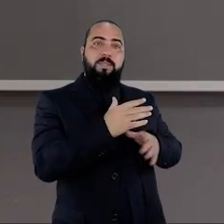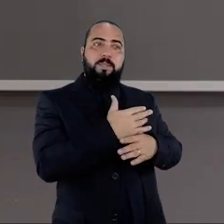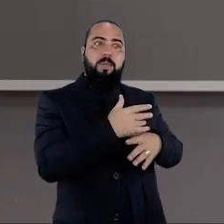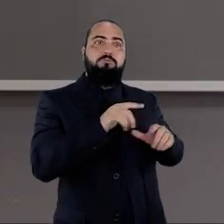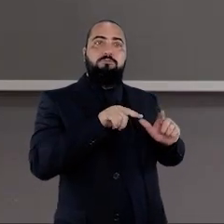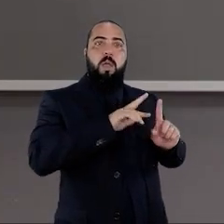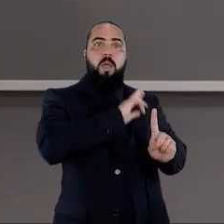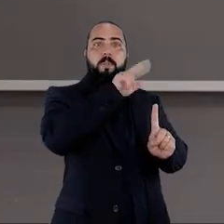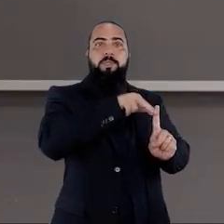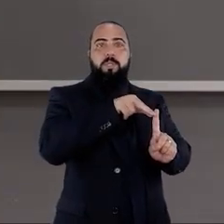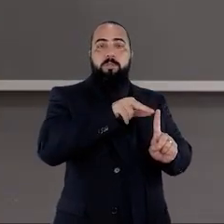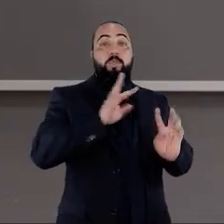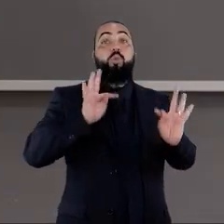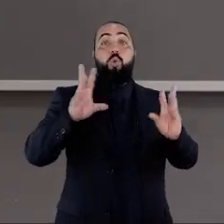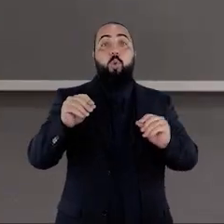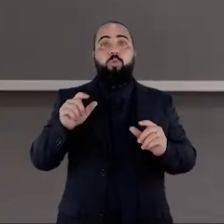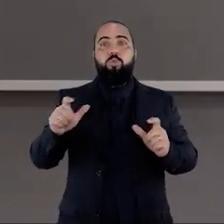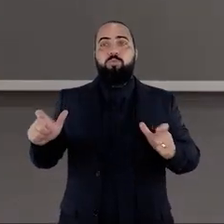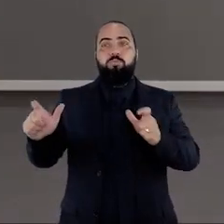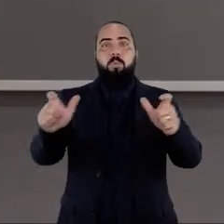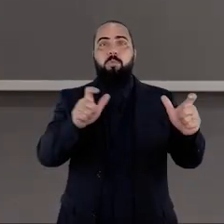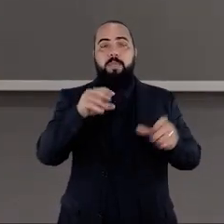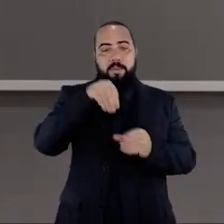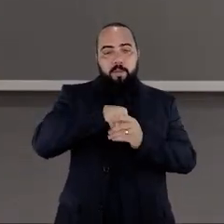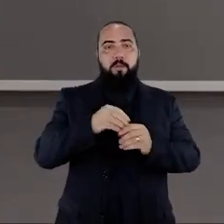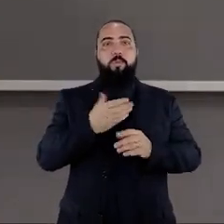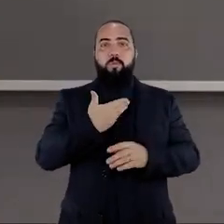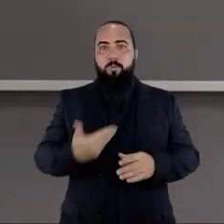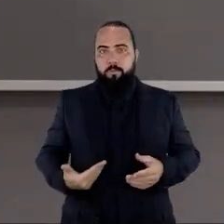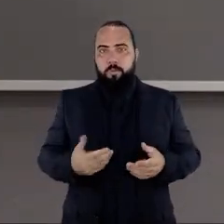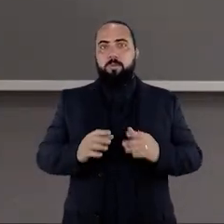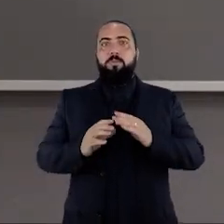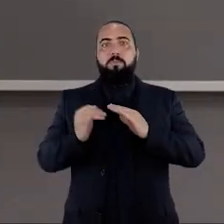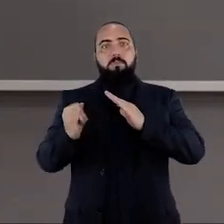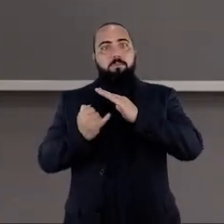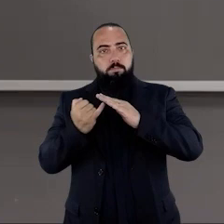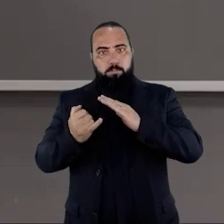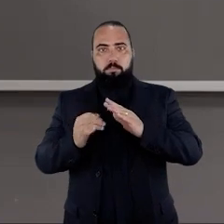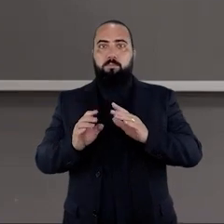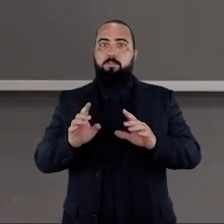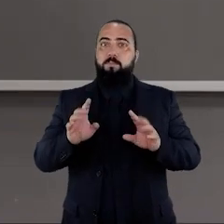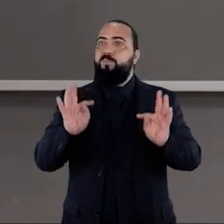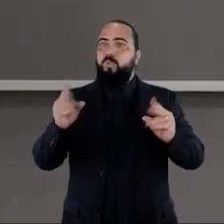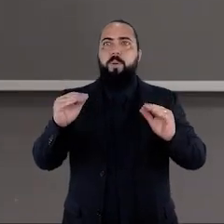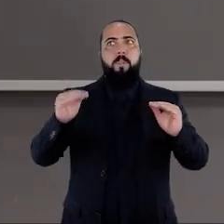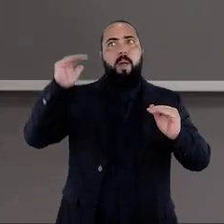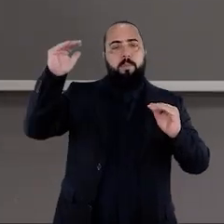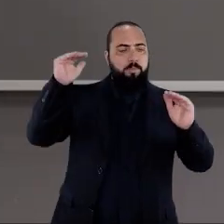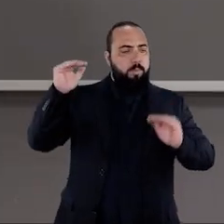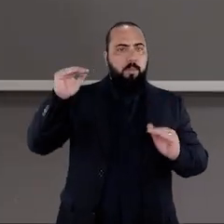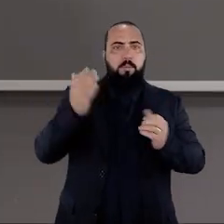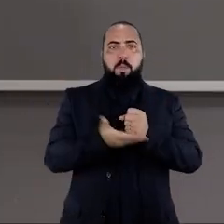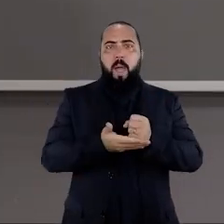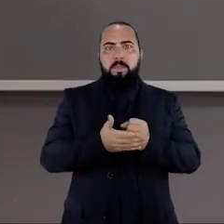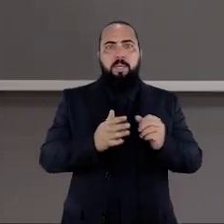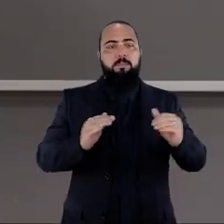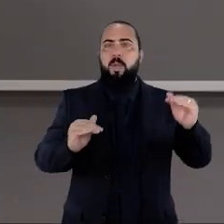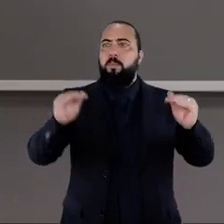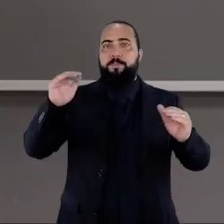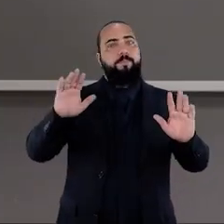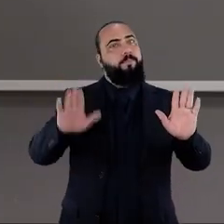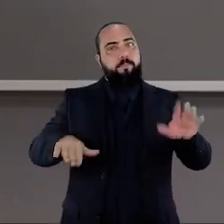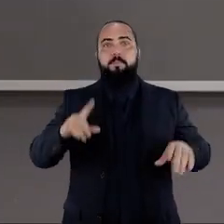de representatividade em todos os corpos da instituição, das mais altas às mais básicas. Isso tem sido